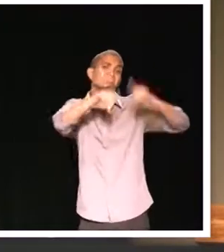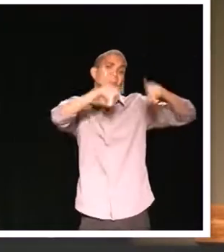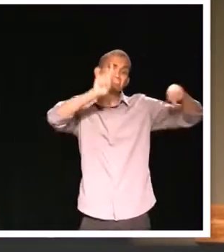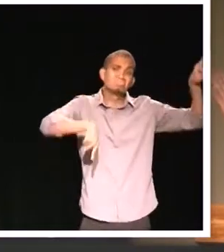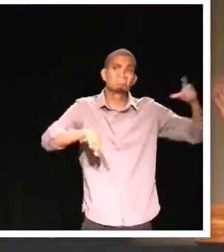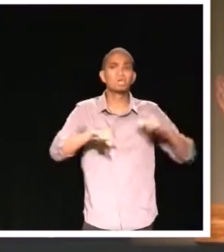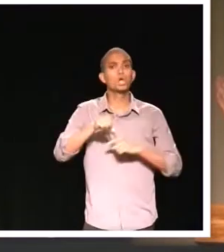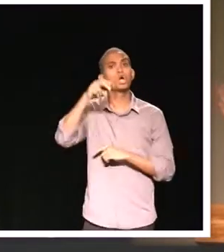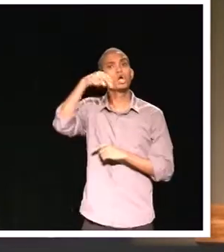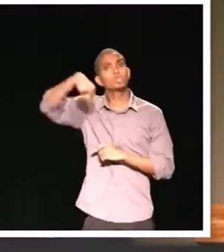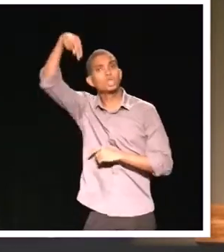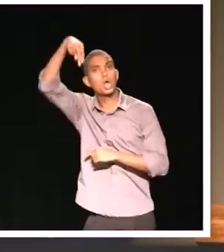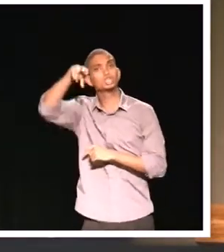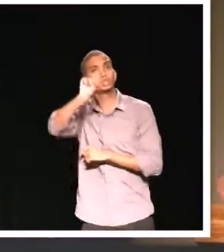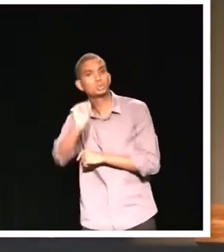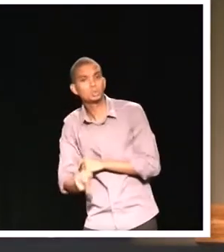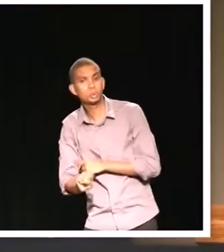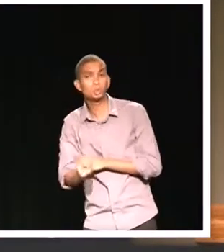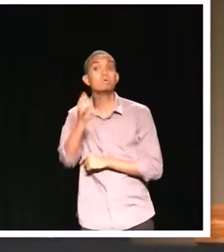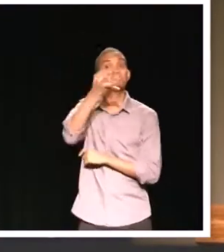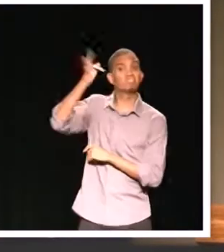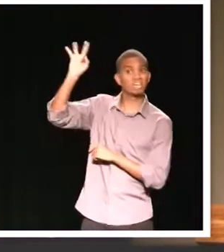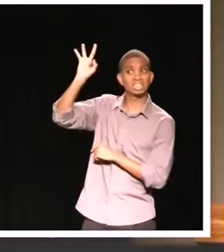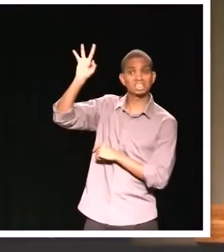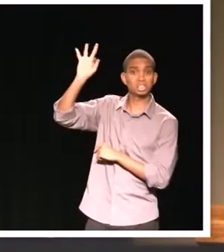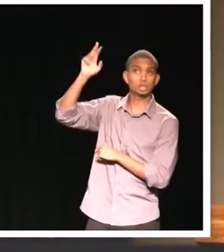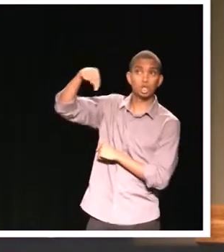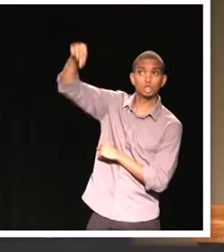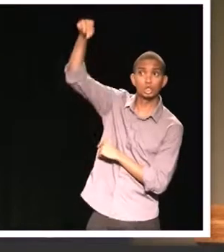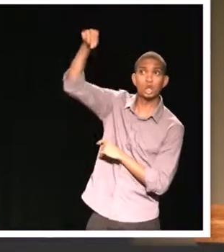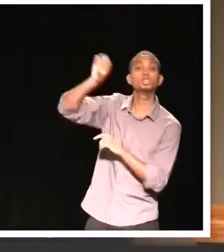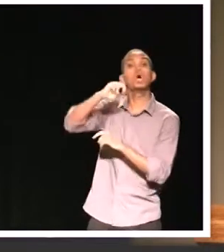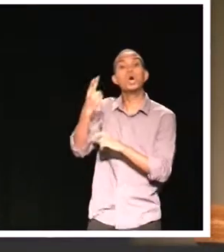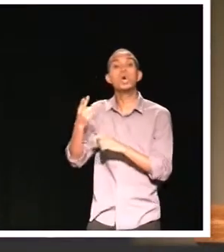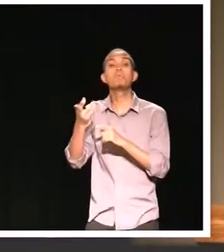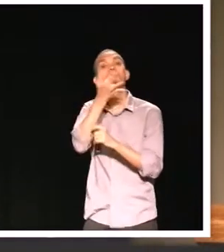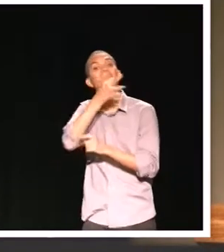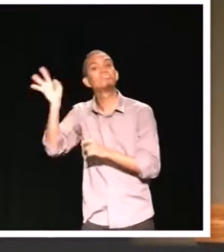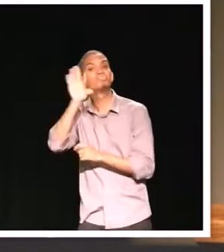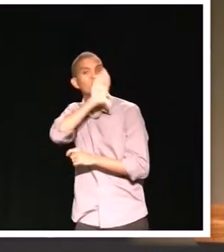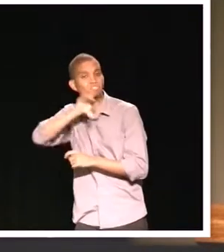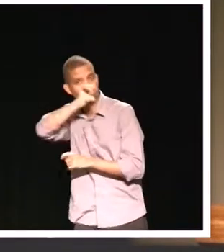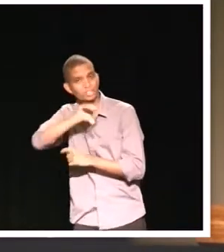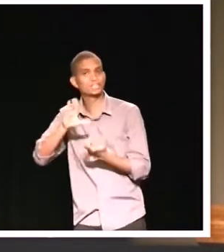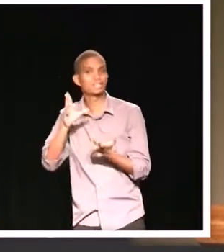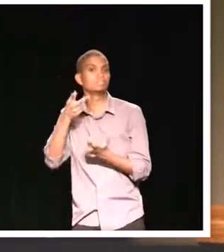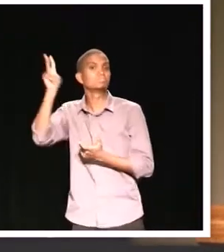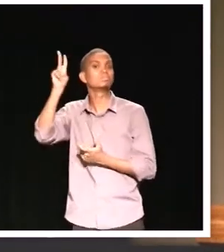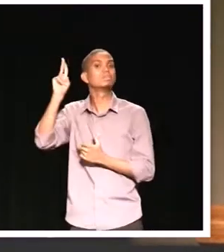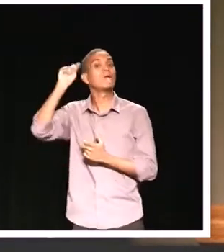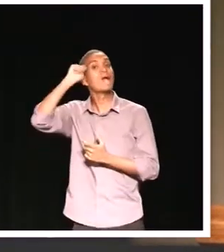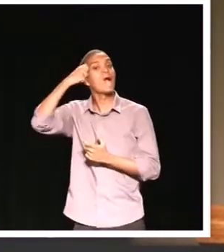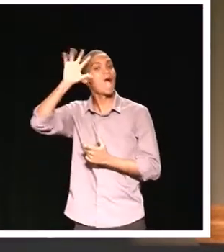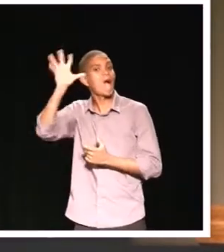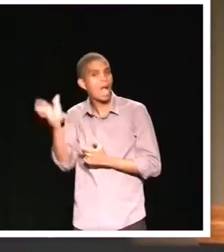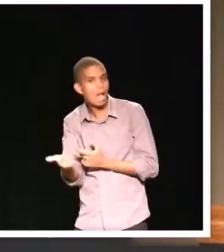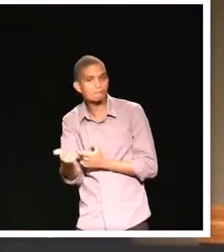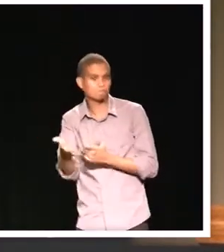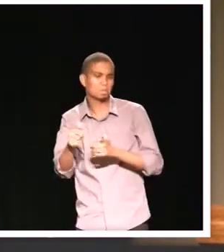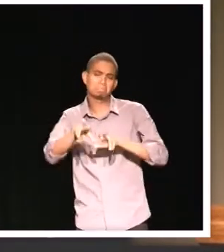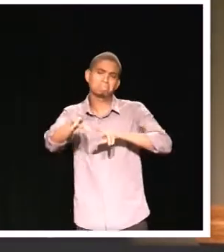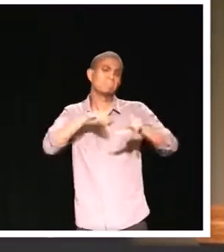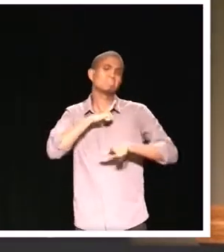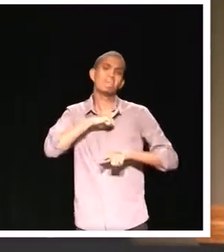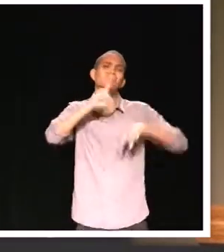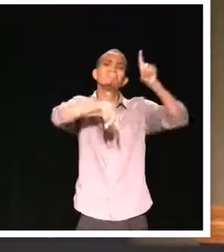um francês da França ou um francês da África. Quer dizer, as pessoas têm direito,